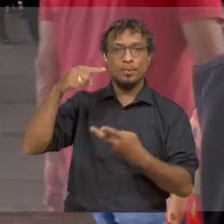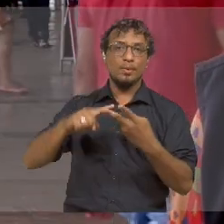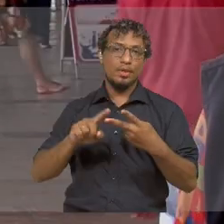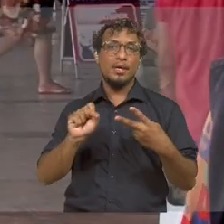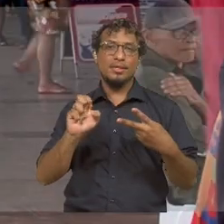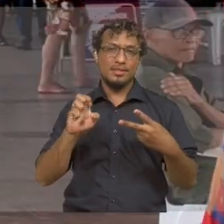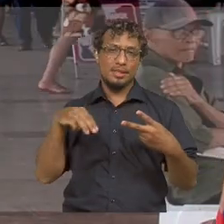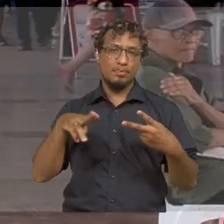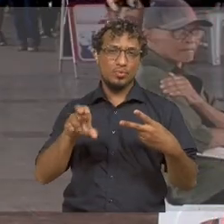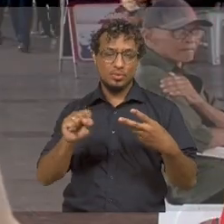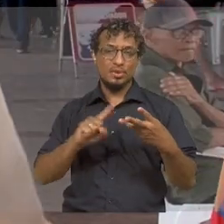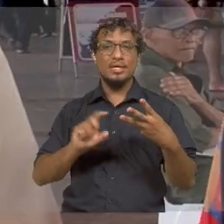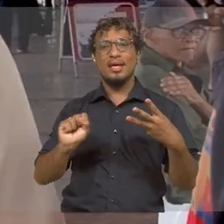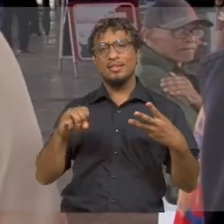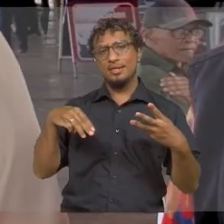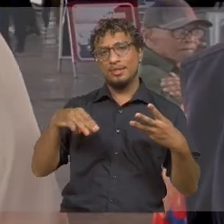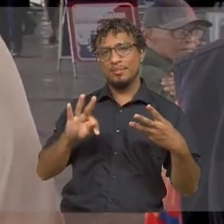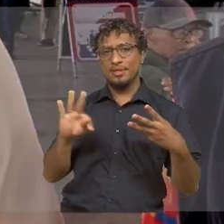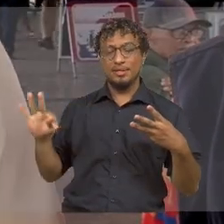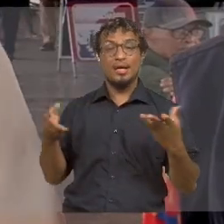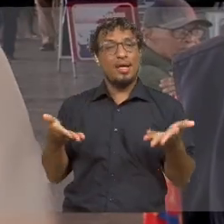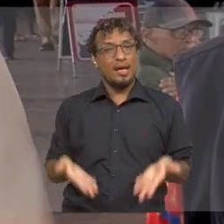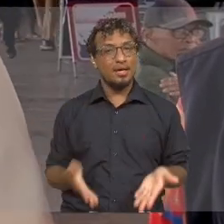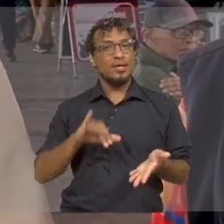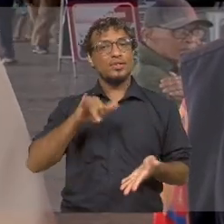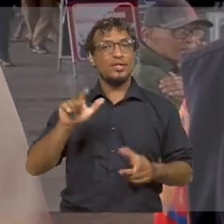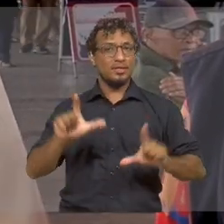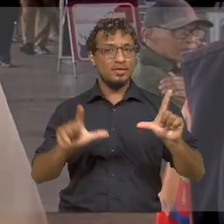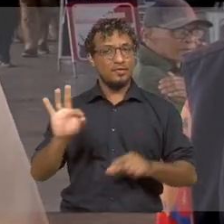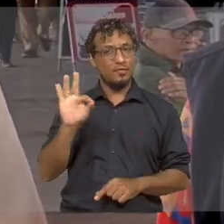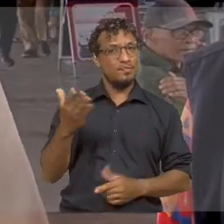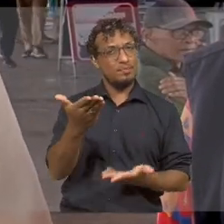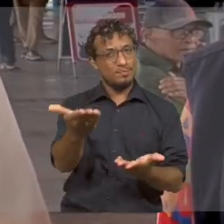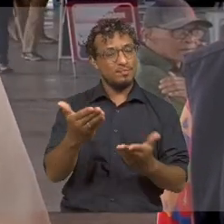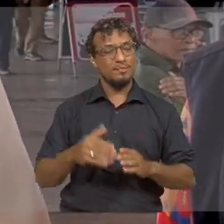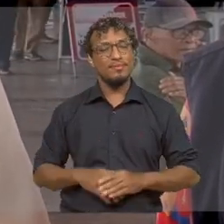mencionadas. Charlene, obrigada pela sua participação aqui no JTV UFMA. Eu volto com você no estúdio.